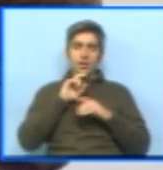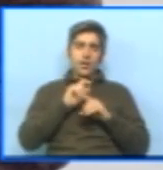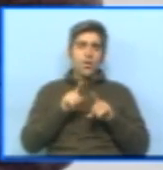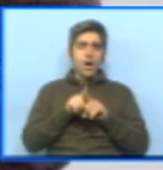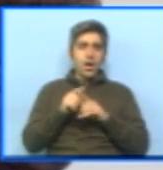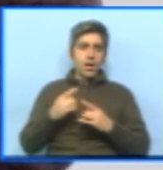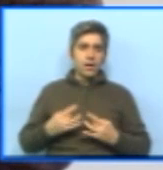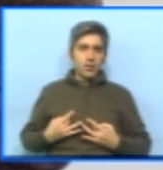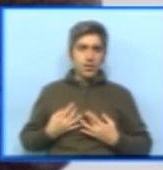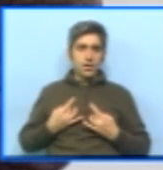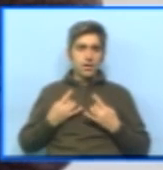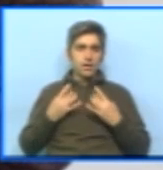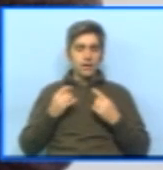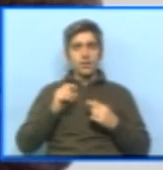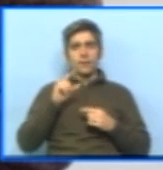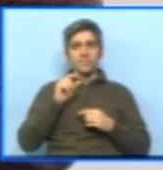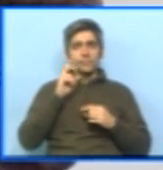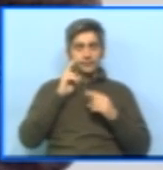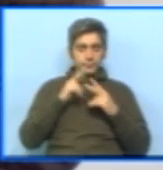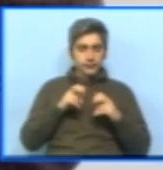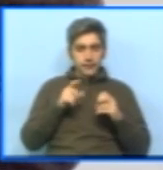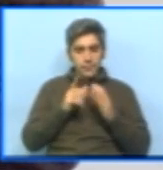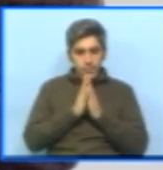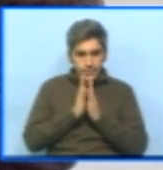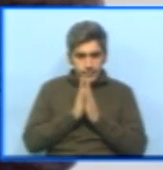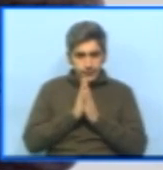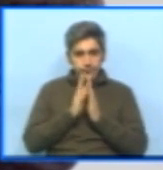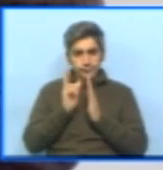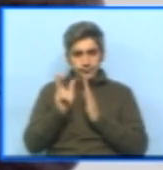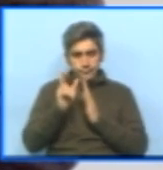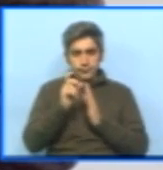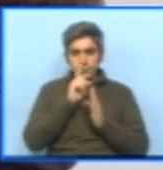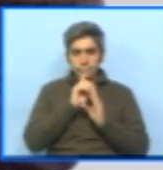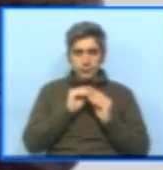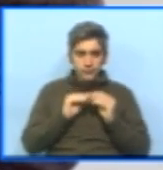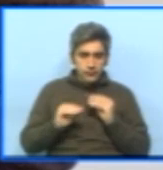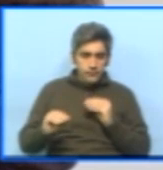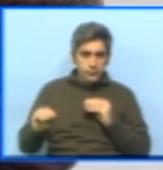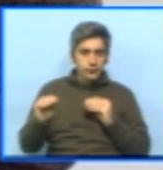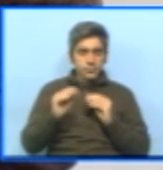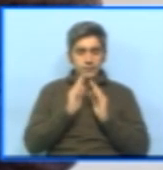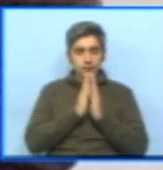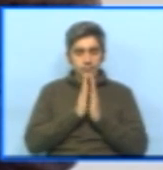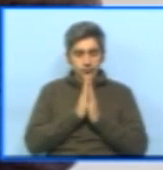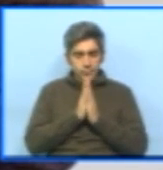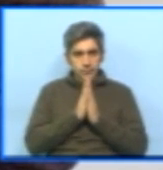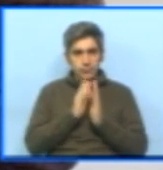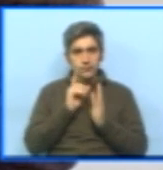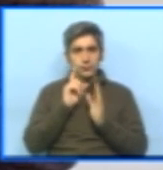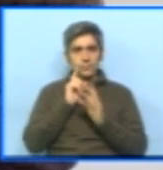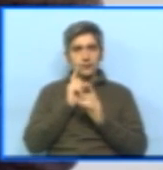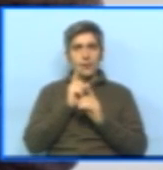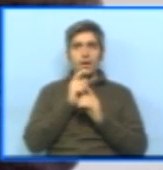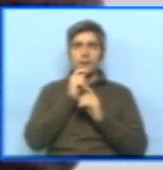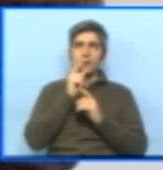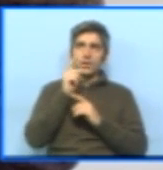este encontro de descoberta da oração, ou redescoberta da oração e do silêncio, mesmo no meio das